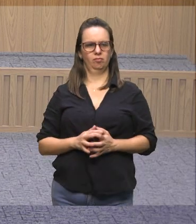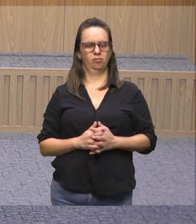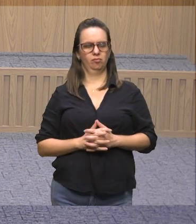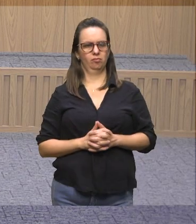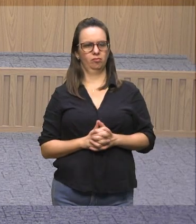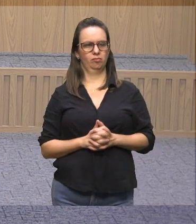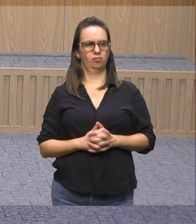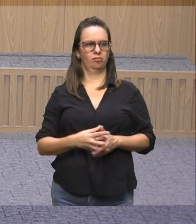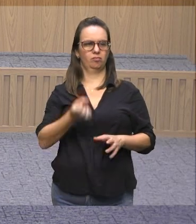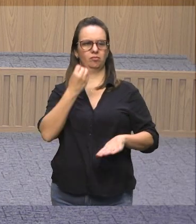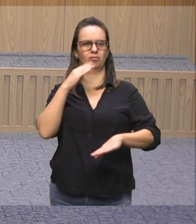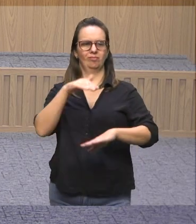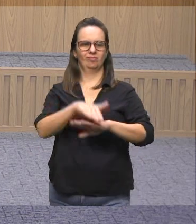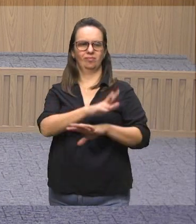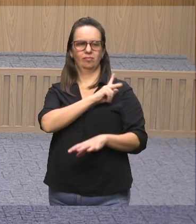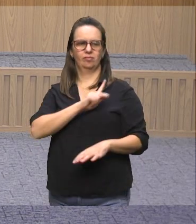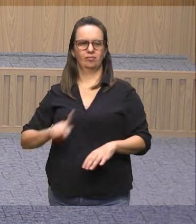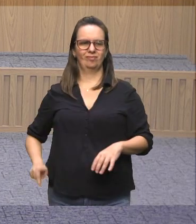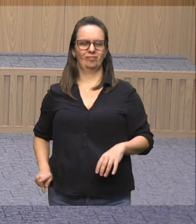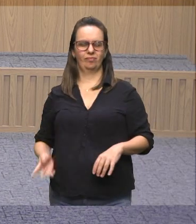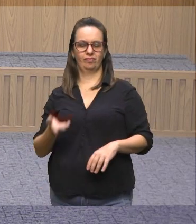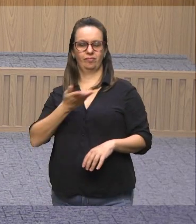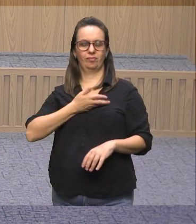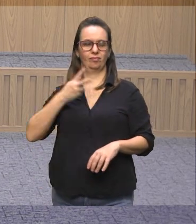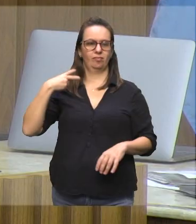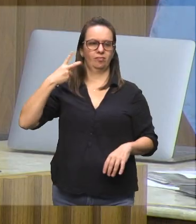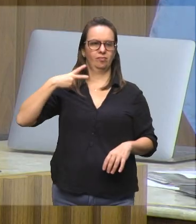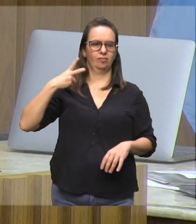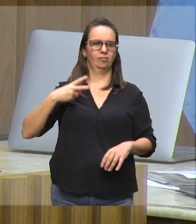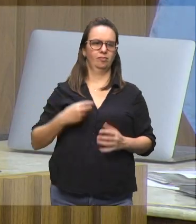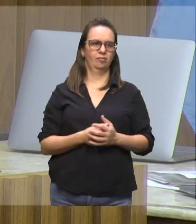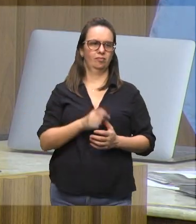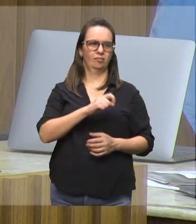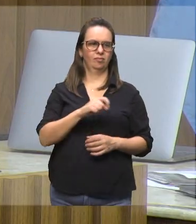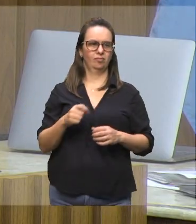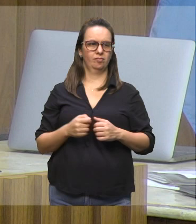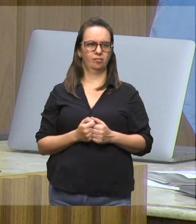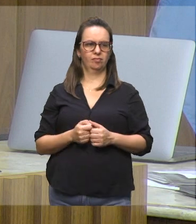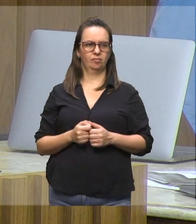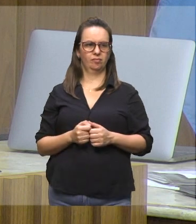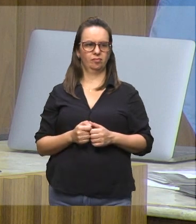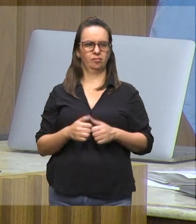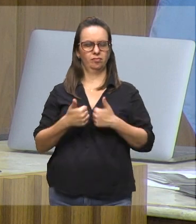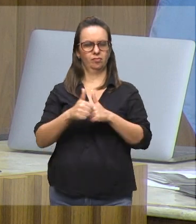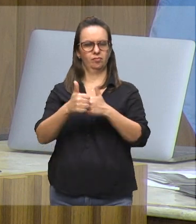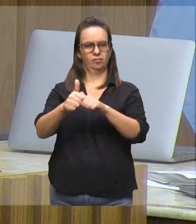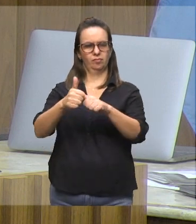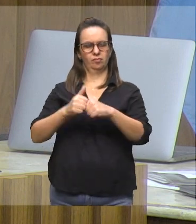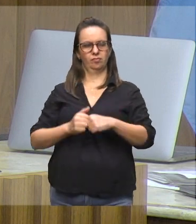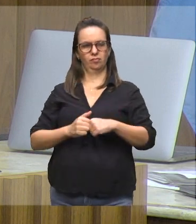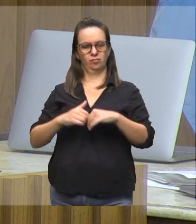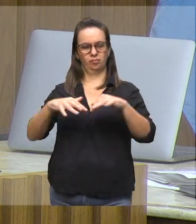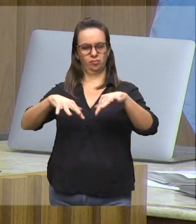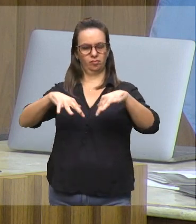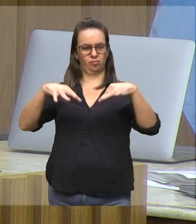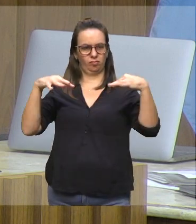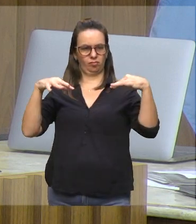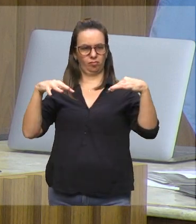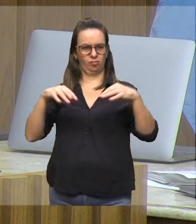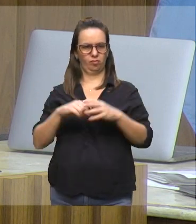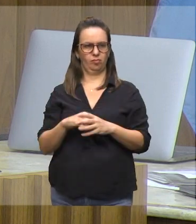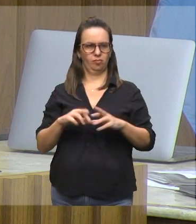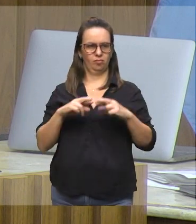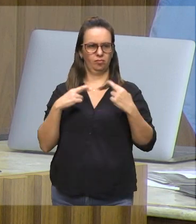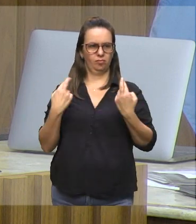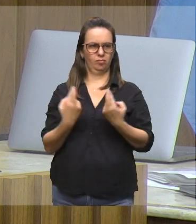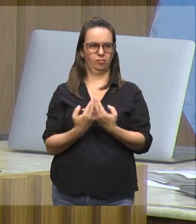Boa noite, senhora presidente, nobres colegas vereadores, ao público que nos acompanha aqui no plenário, pela TV e Rádio Câmara, meu boa noite. Presidente, eu vou pegar essa última fala